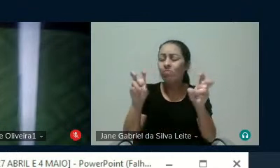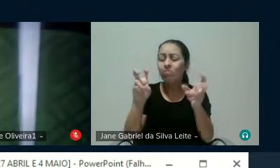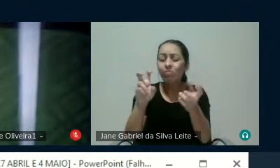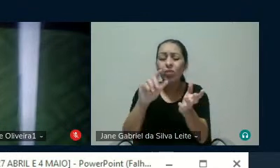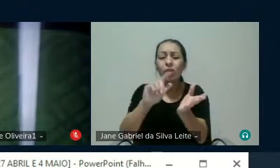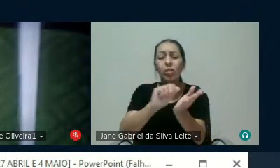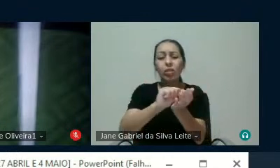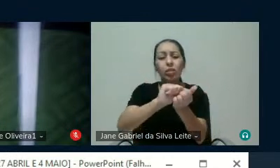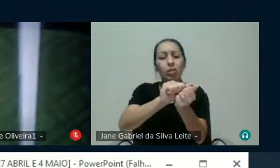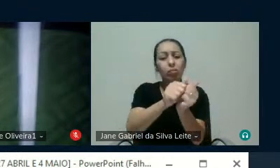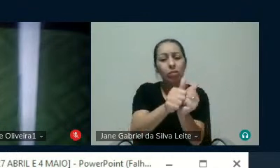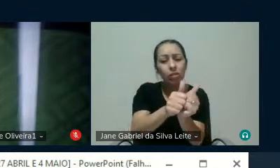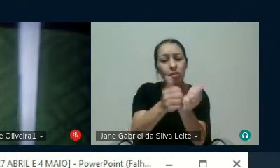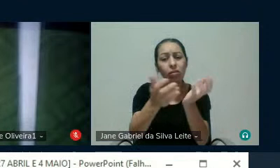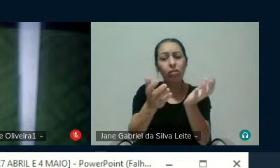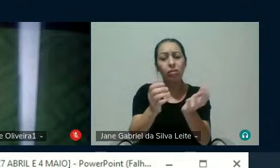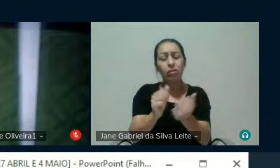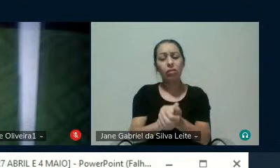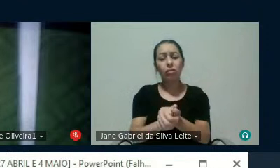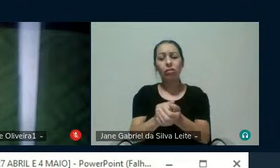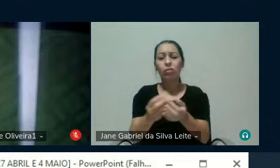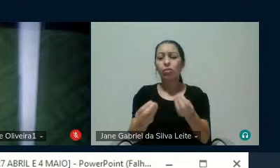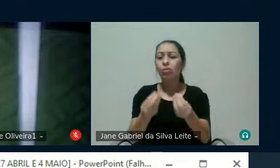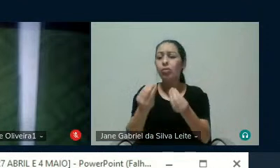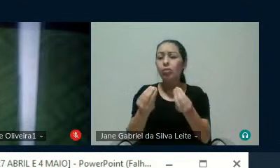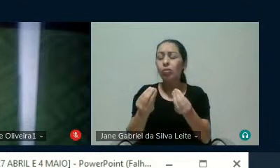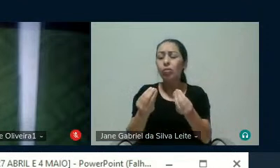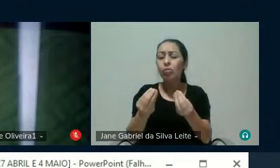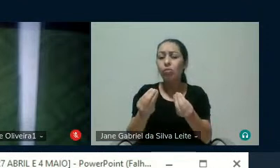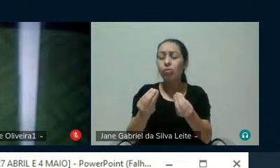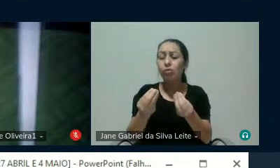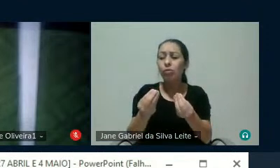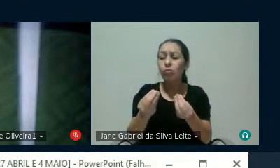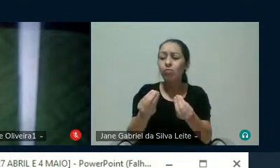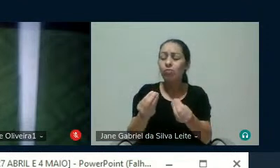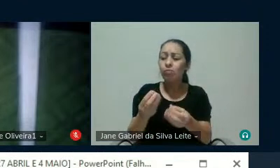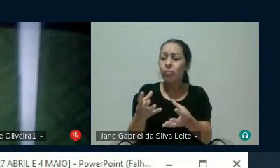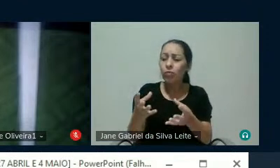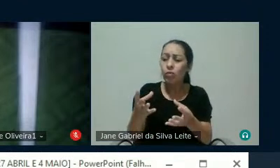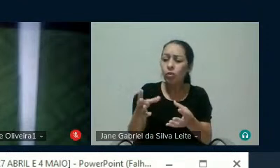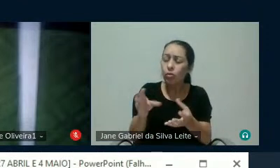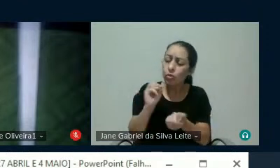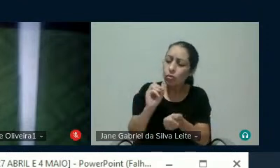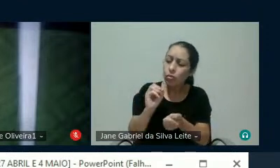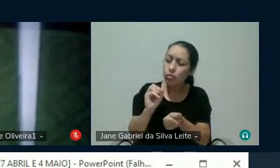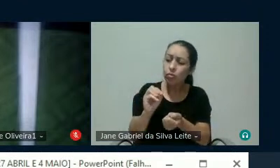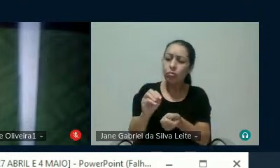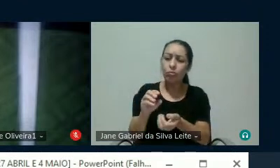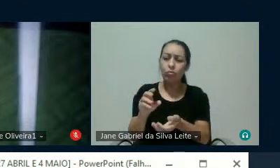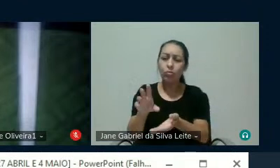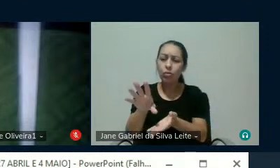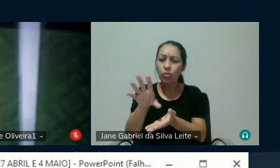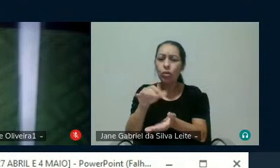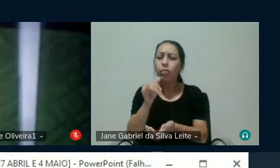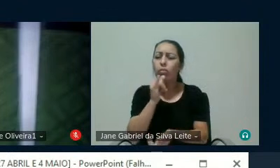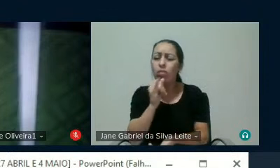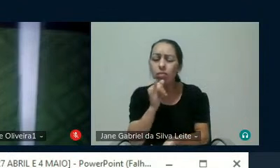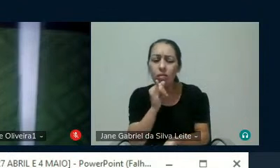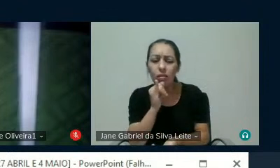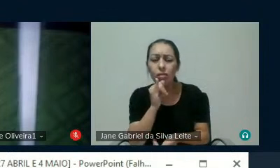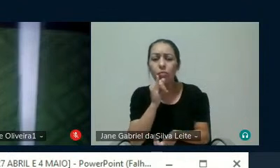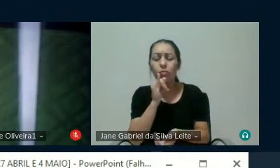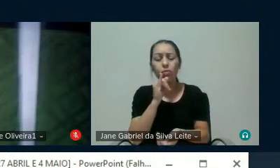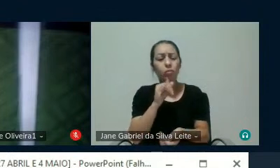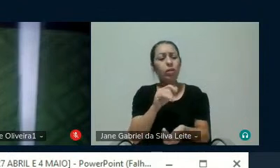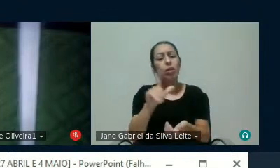nas literaturas adaptadas, que elas são muito inspiradas no contexto da literatura dos ouvintes.